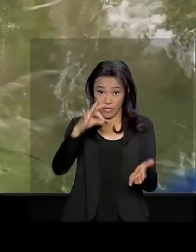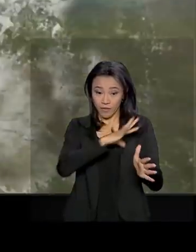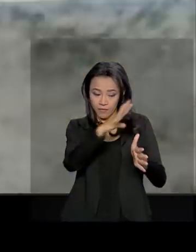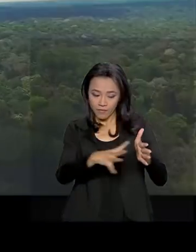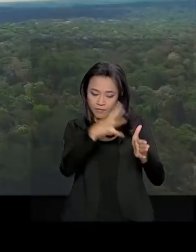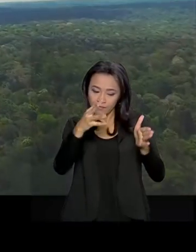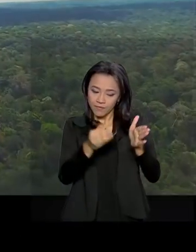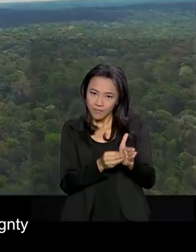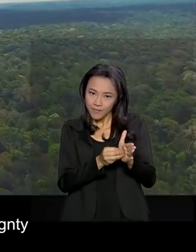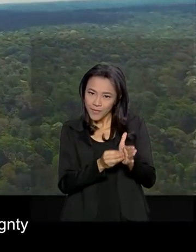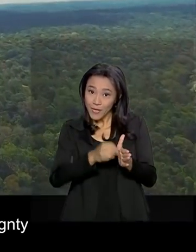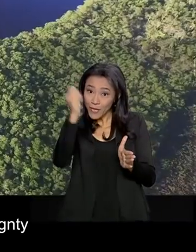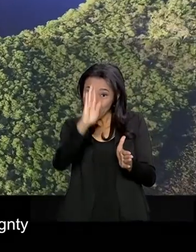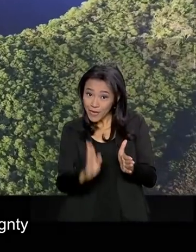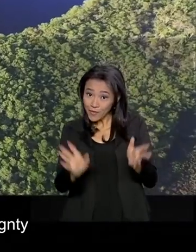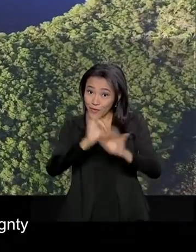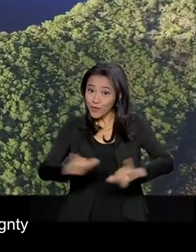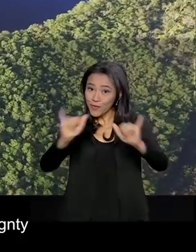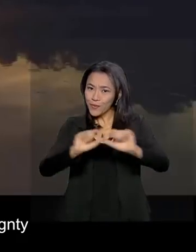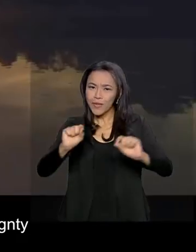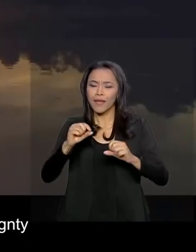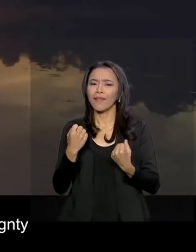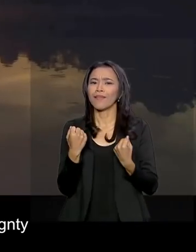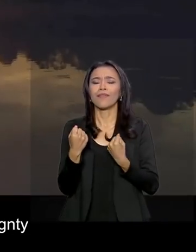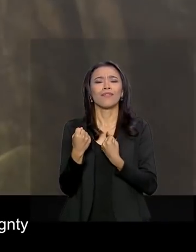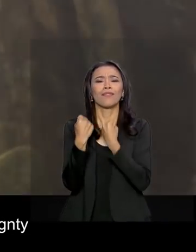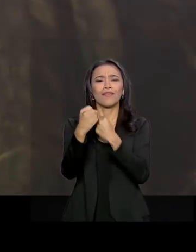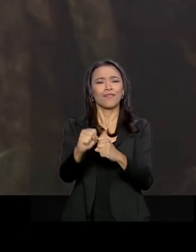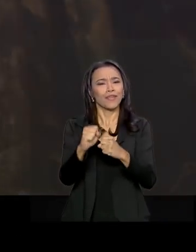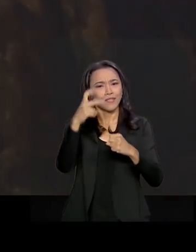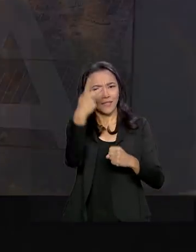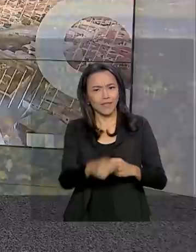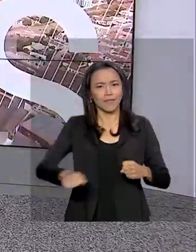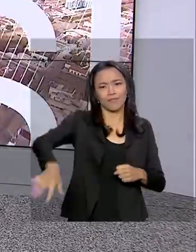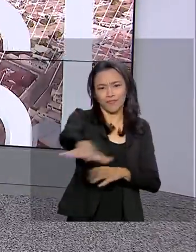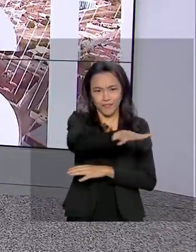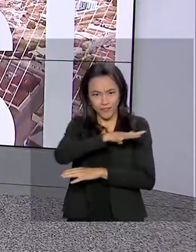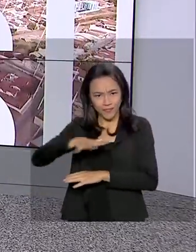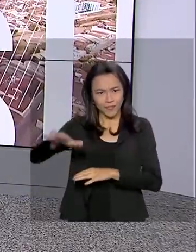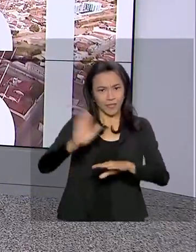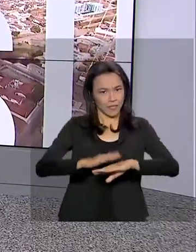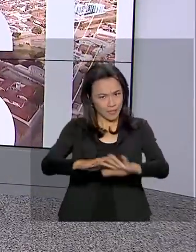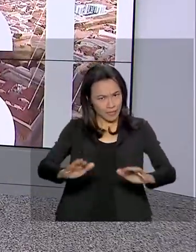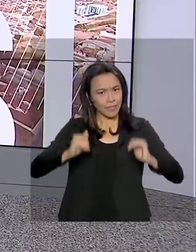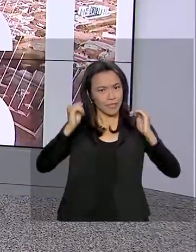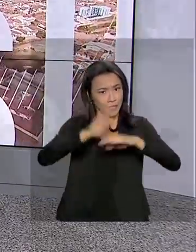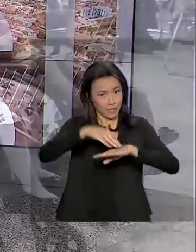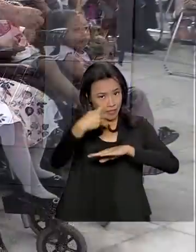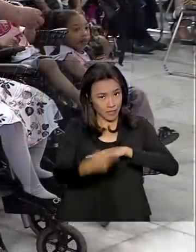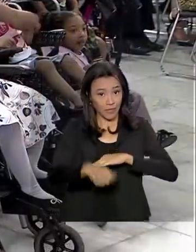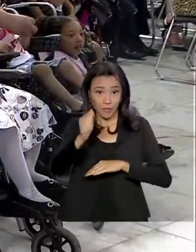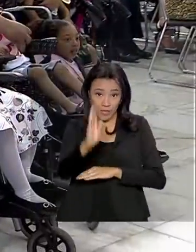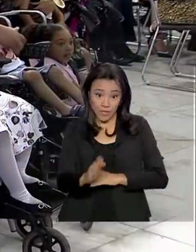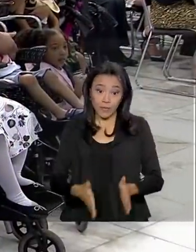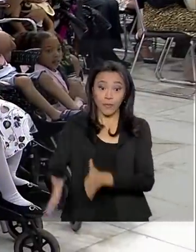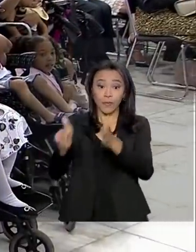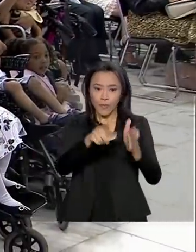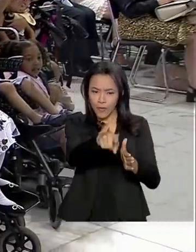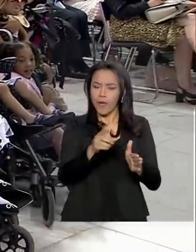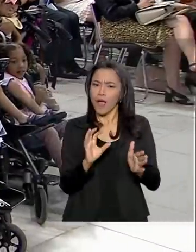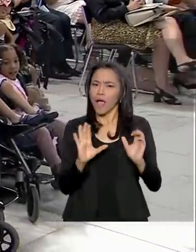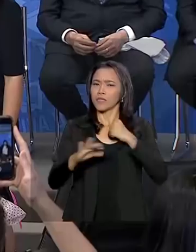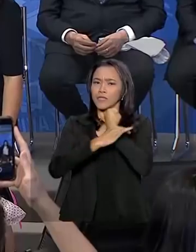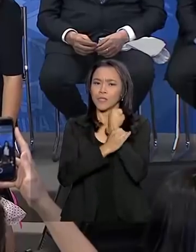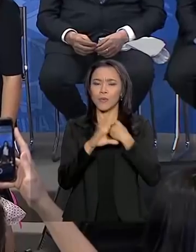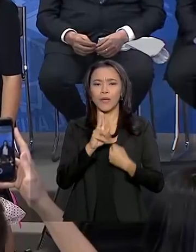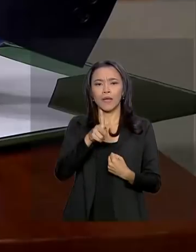e o Brasil lança campanha em defesa do meio ambiente e da soberania do país. E veja também, governo garante pensão vitalícia